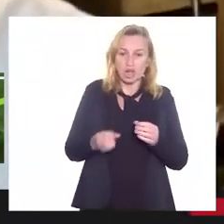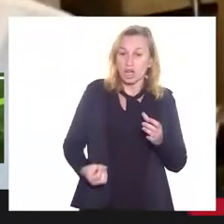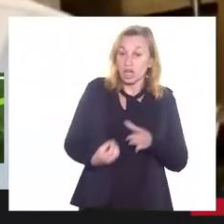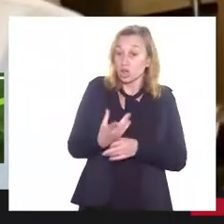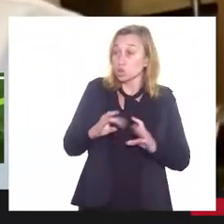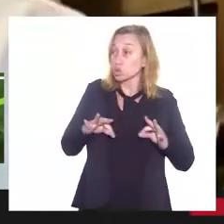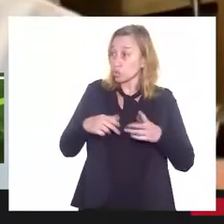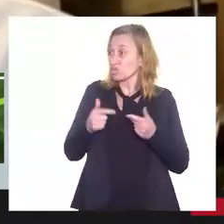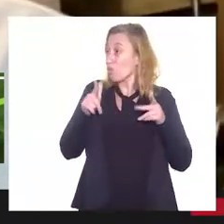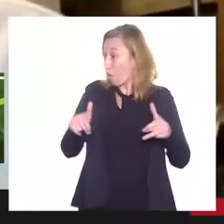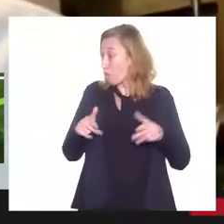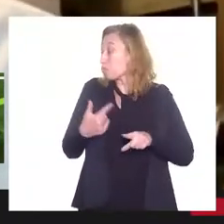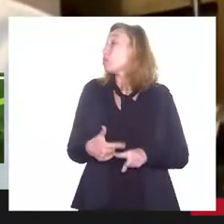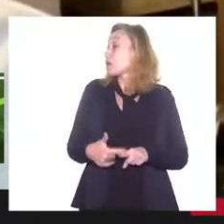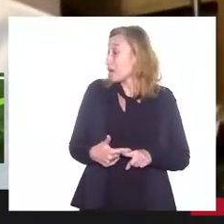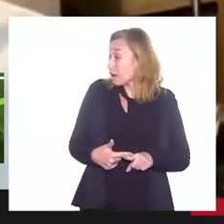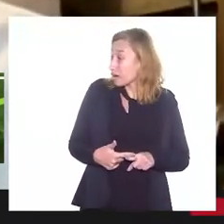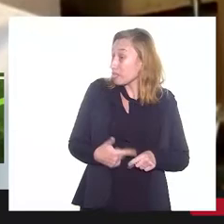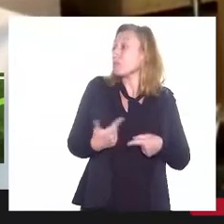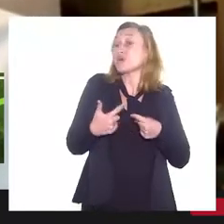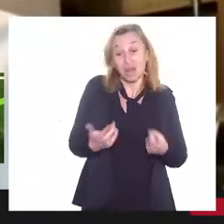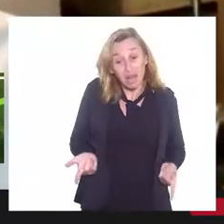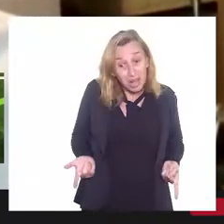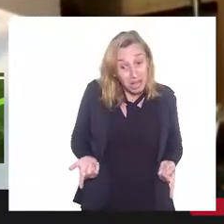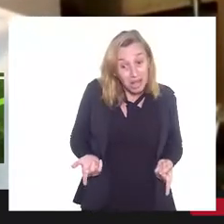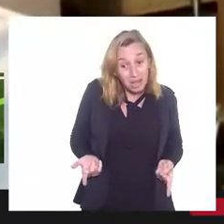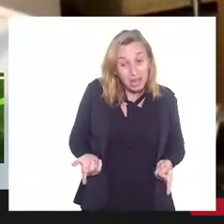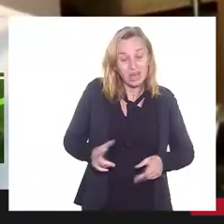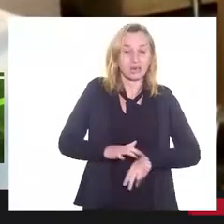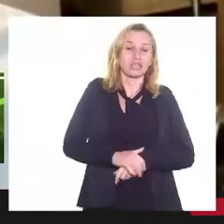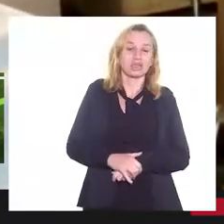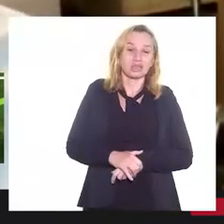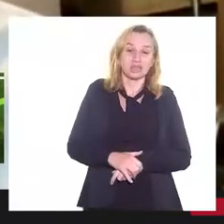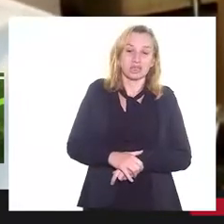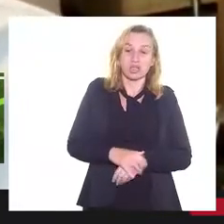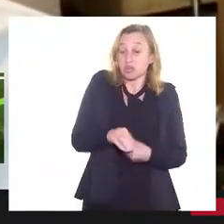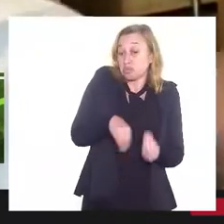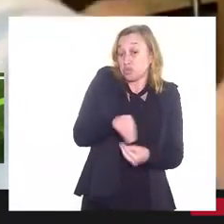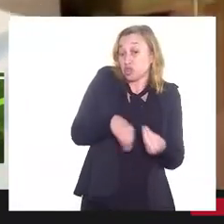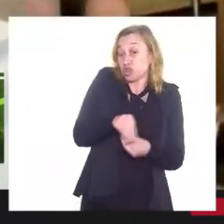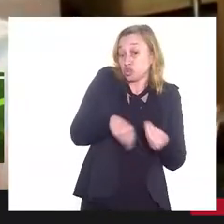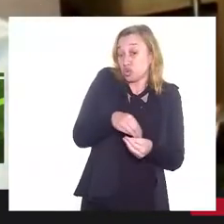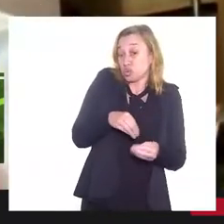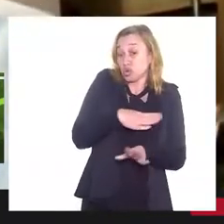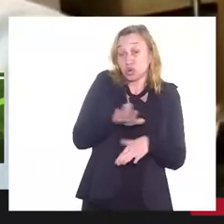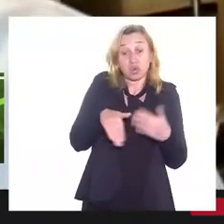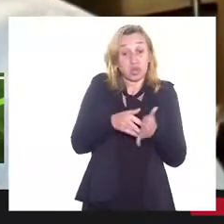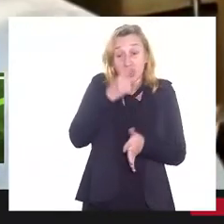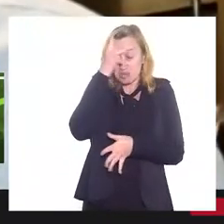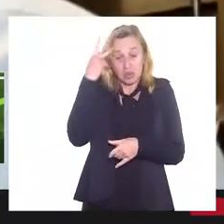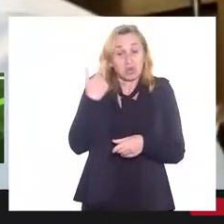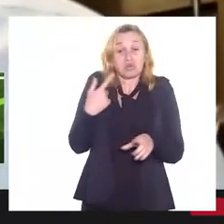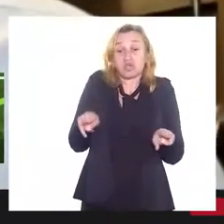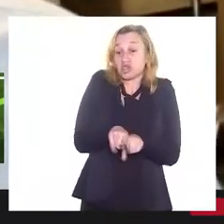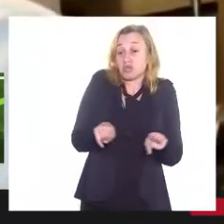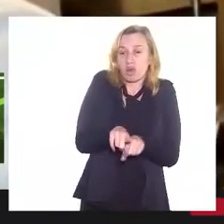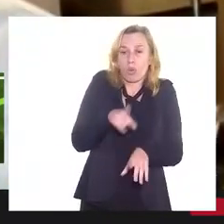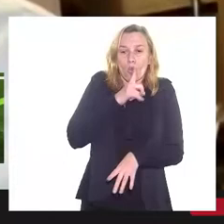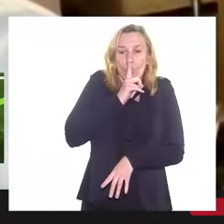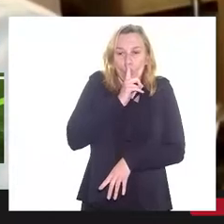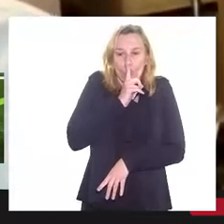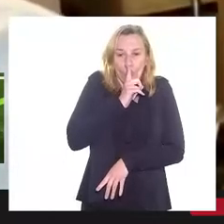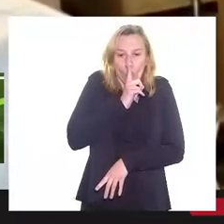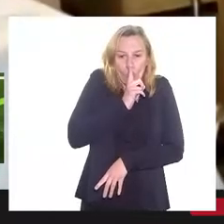saco porque porque o que é mistura em todo mundo também esse lencinho